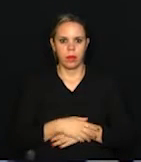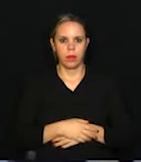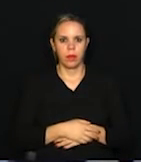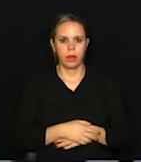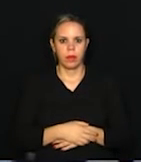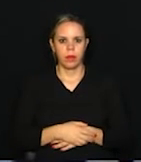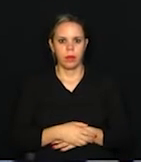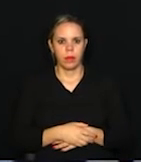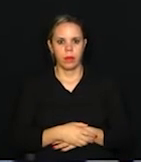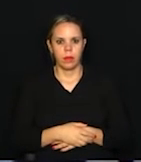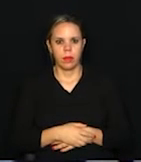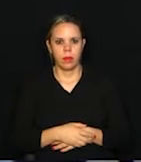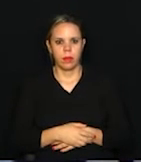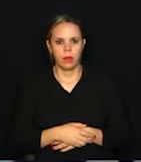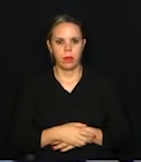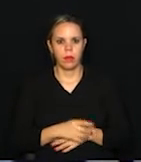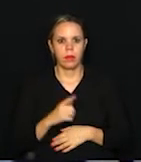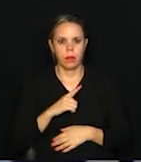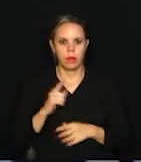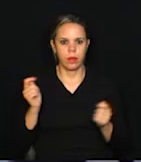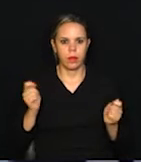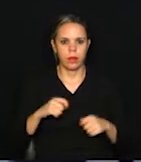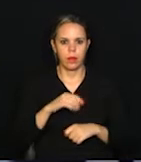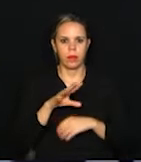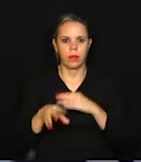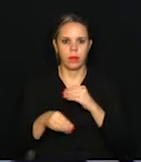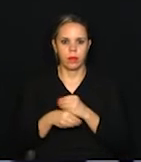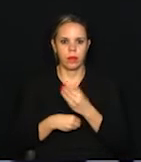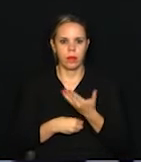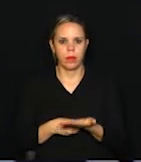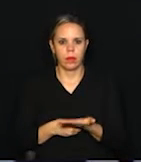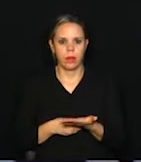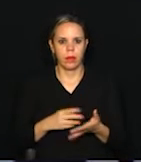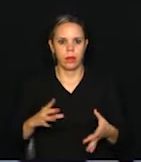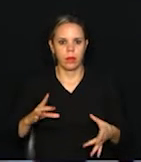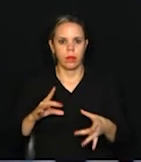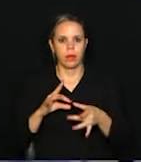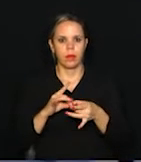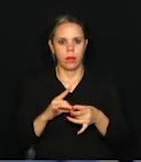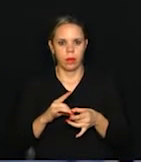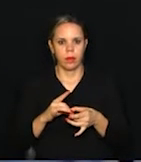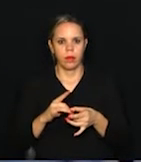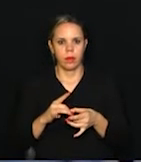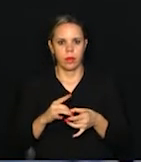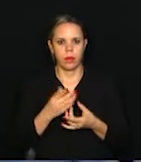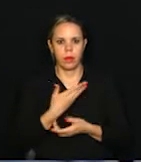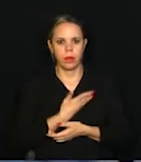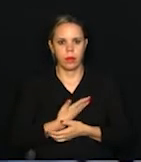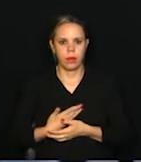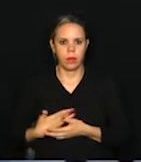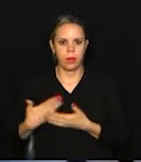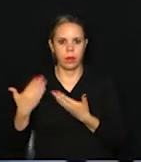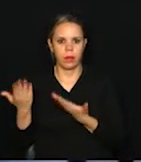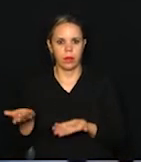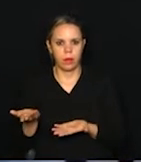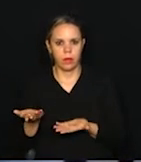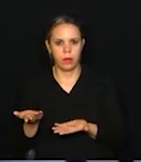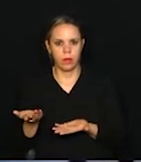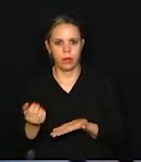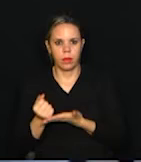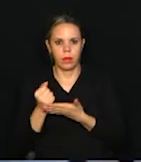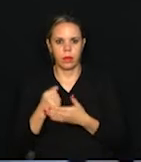como poder autônomo e complementar, né, e parceiro do Poder Executivo. Então, estamos aqui para